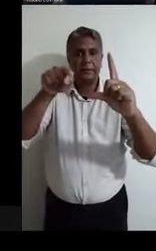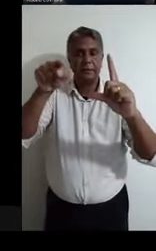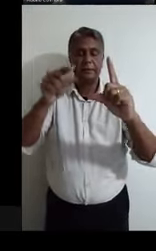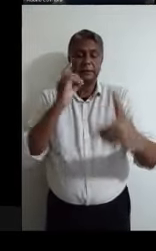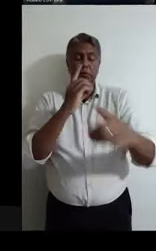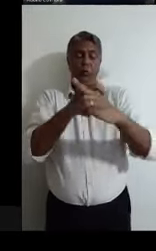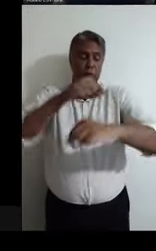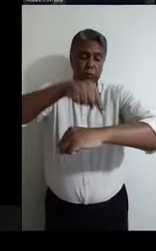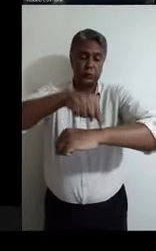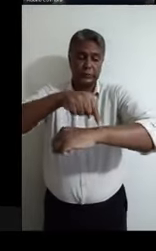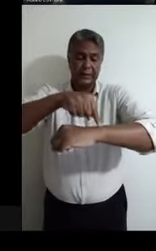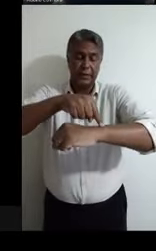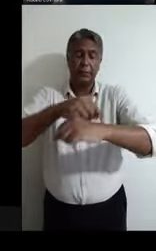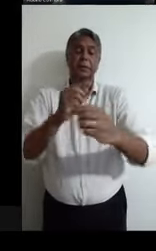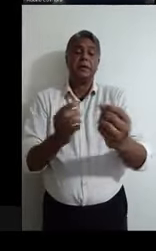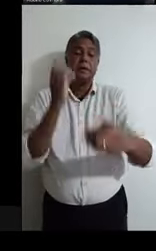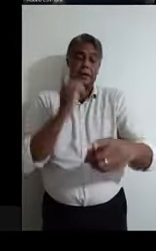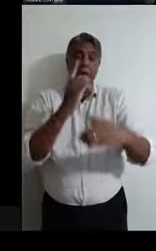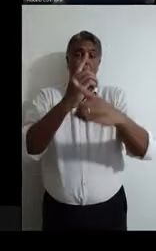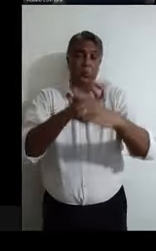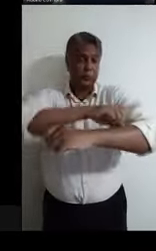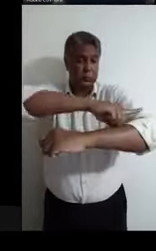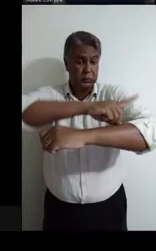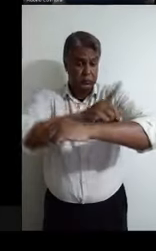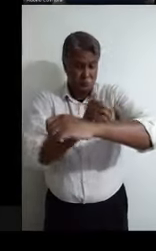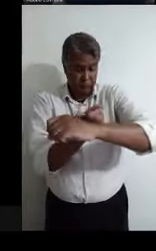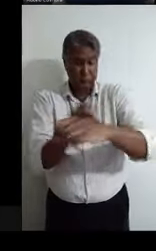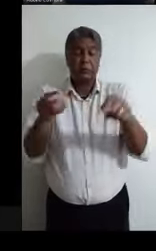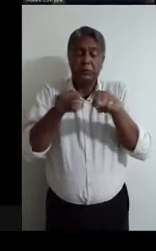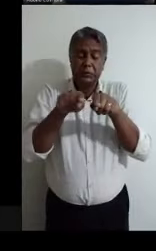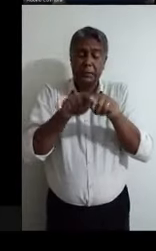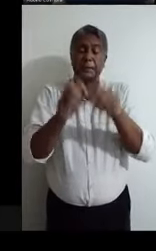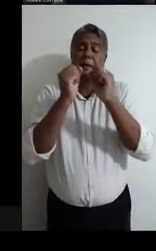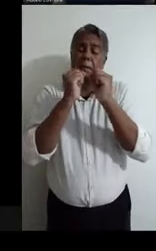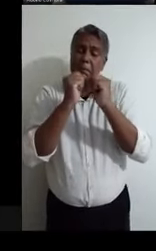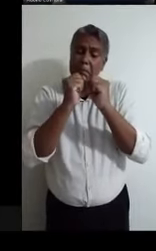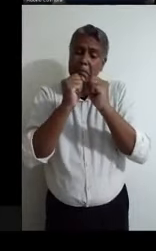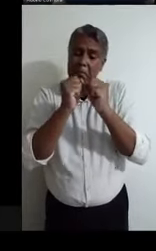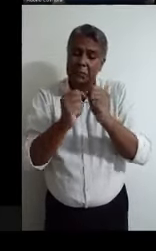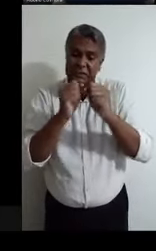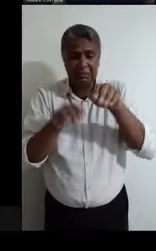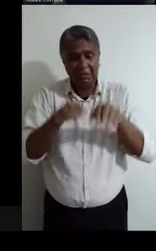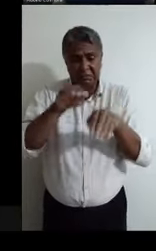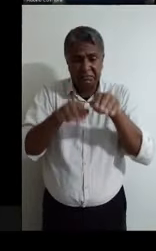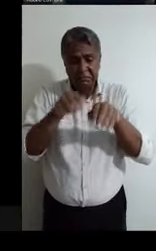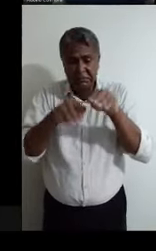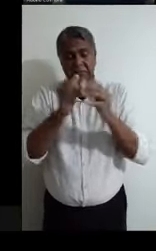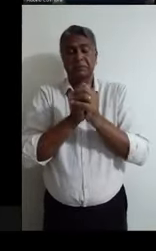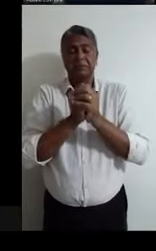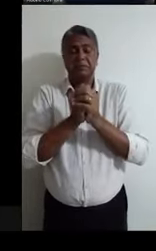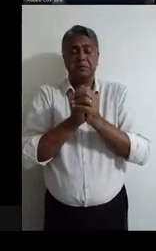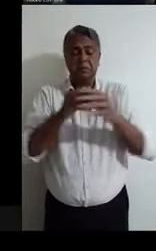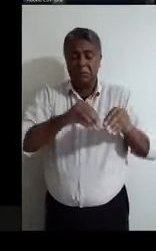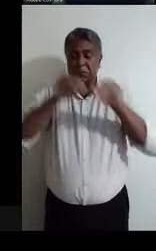no eixo vertical, nesse caso, está a velocidade, também pode ser deslocamento ou a aceleração. Nesse